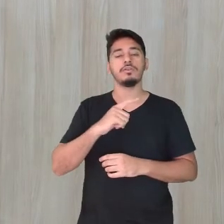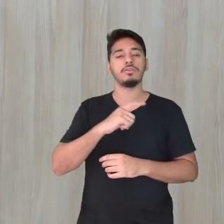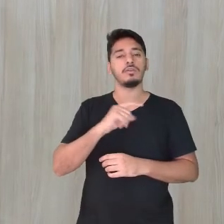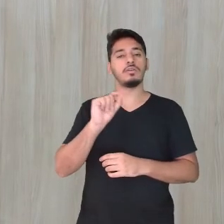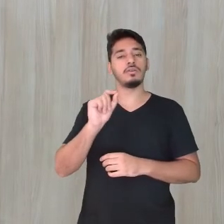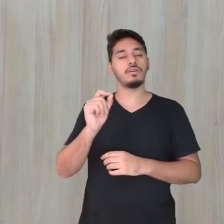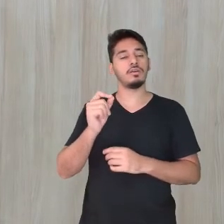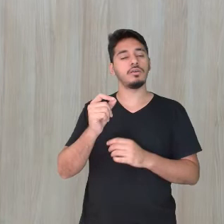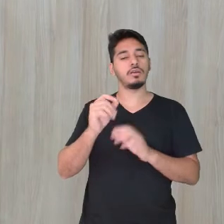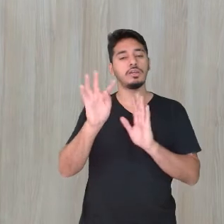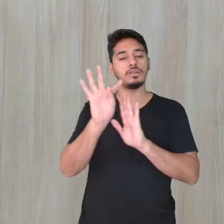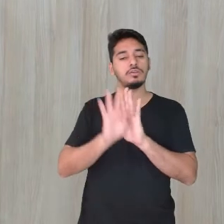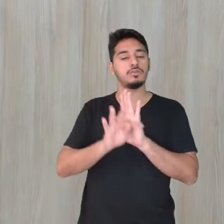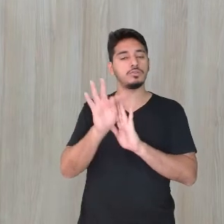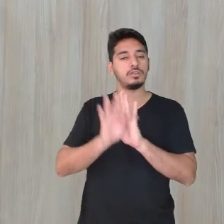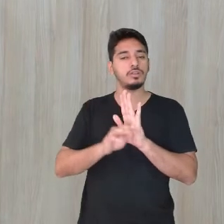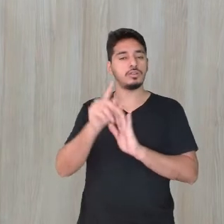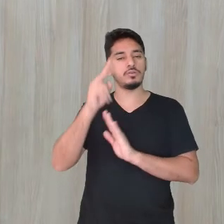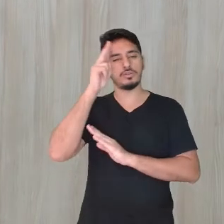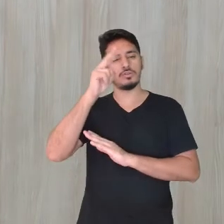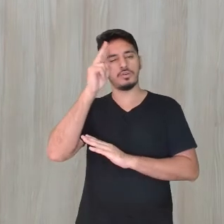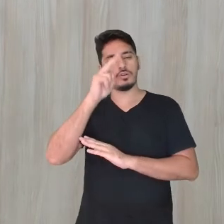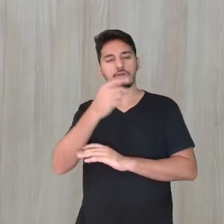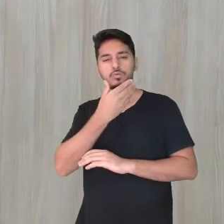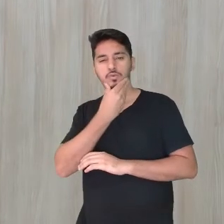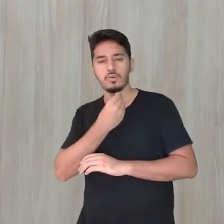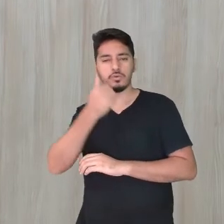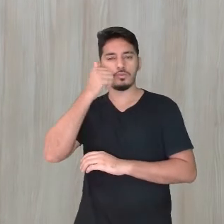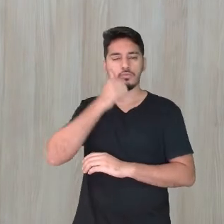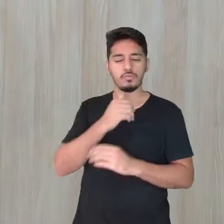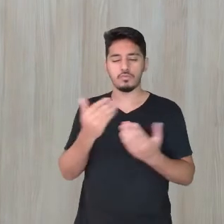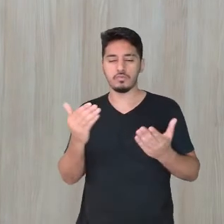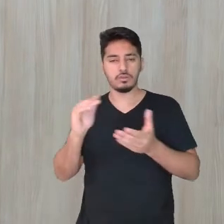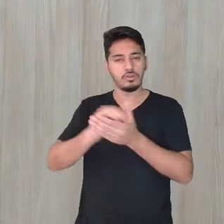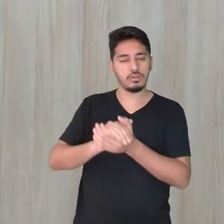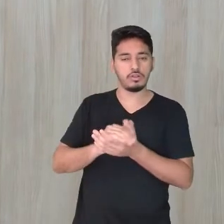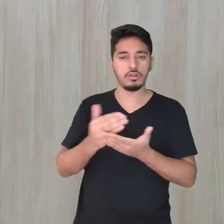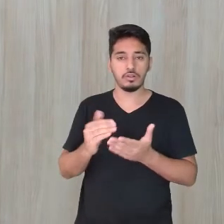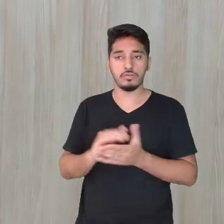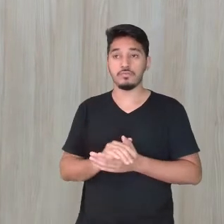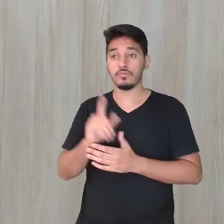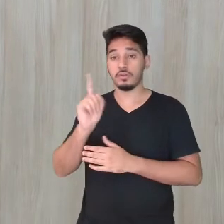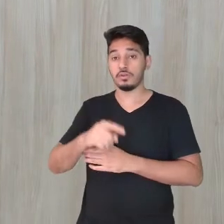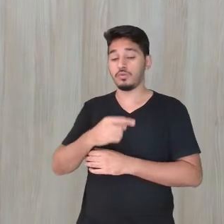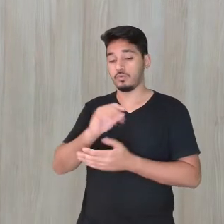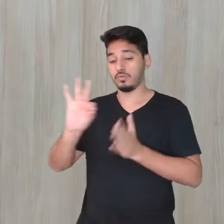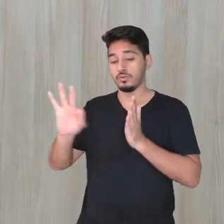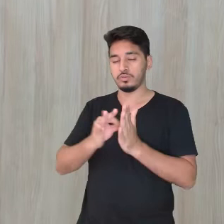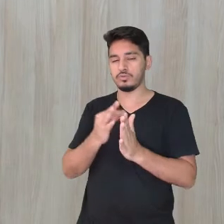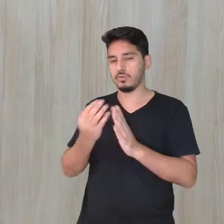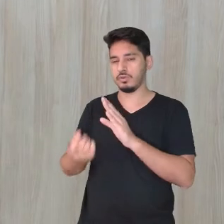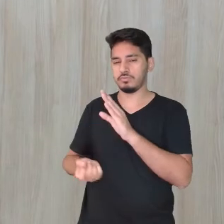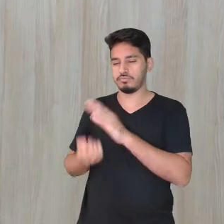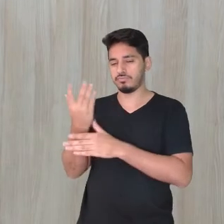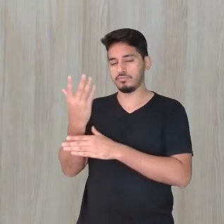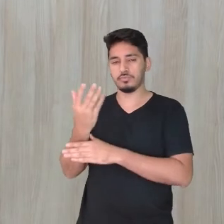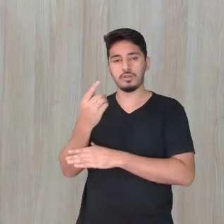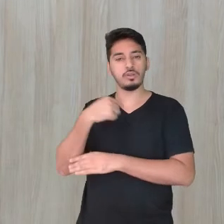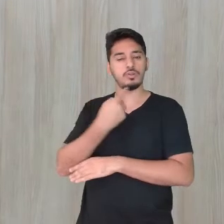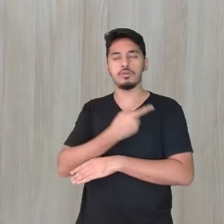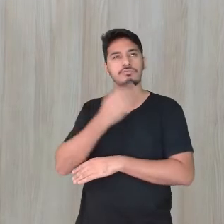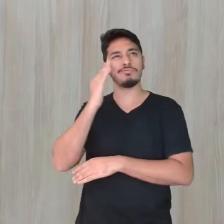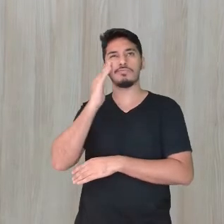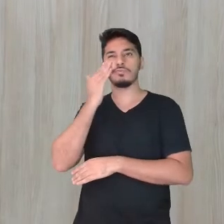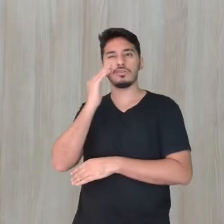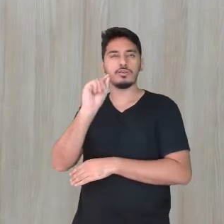um casal muito problemático, né, que Machado criou brilhantemente e que a gente nunca entende muito